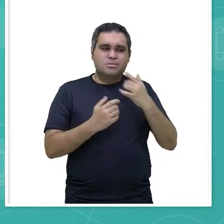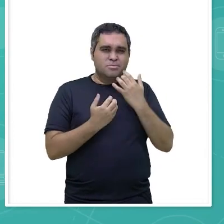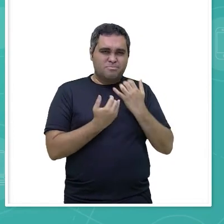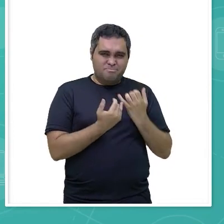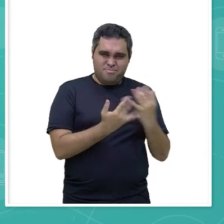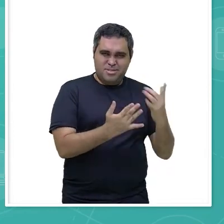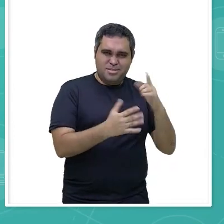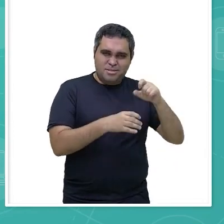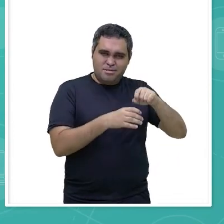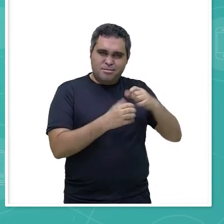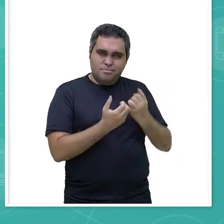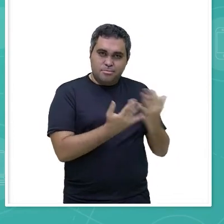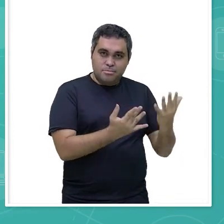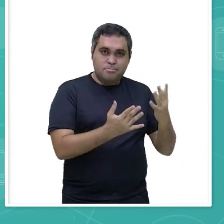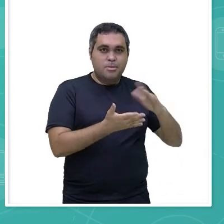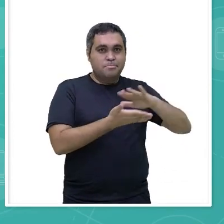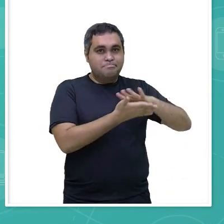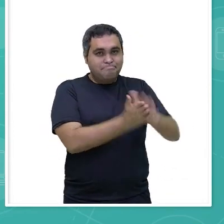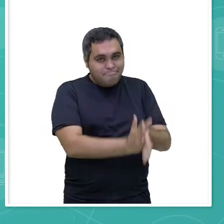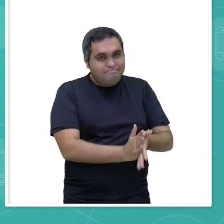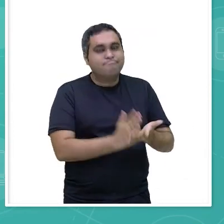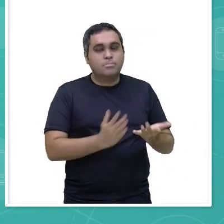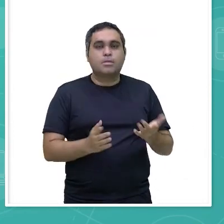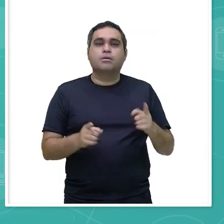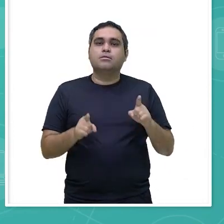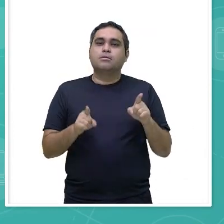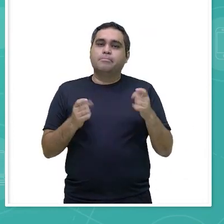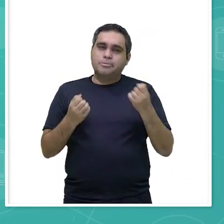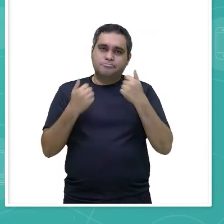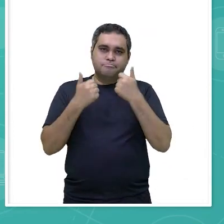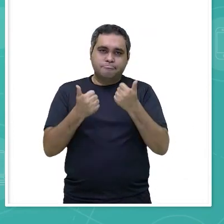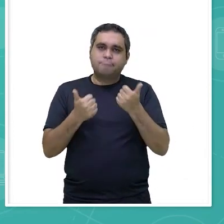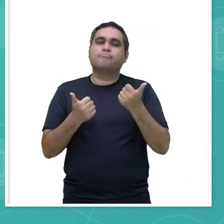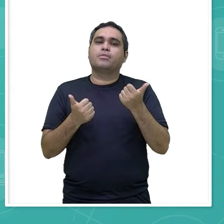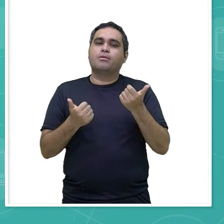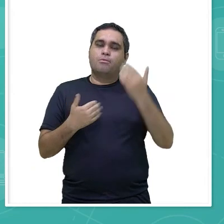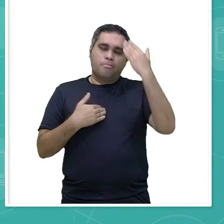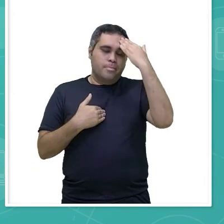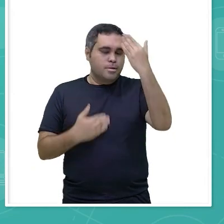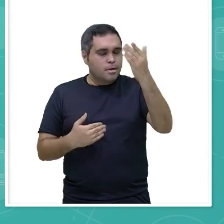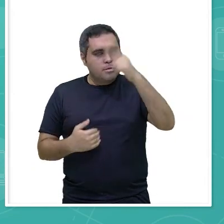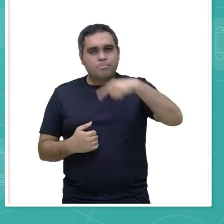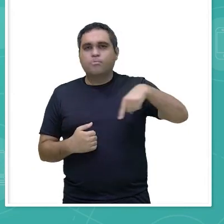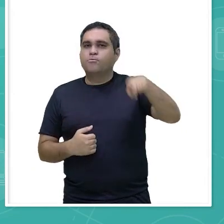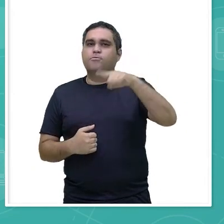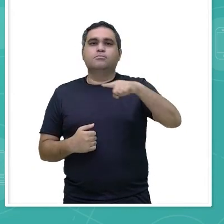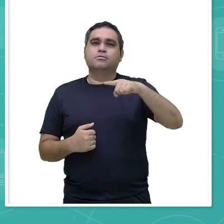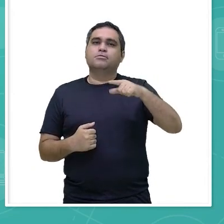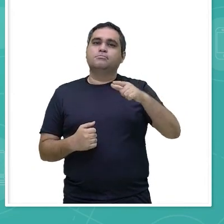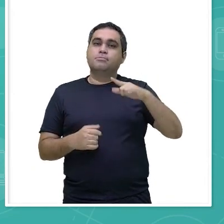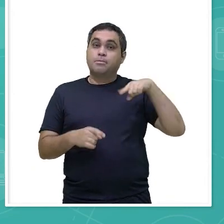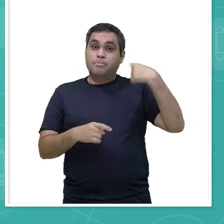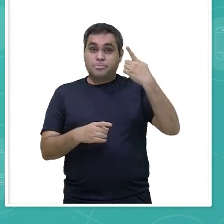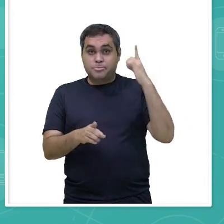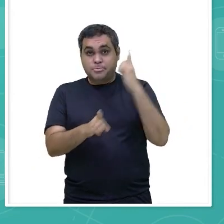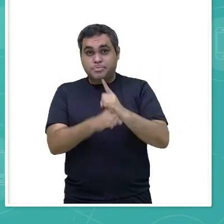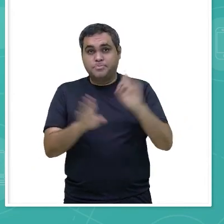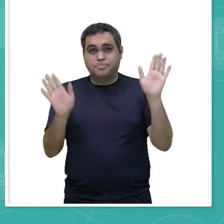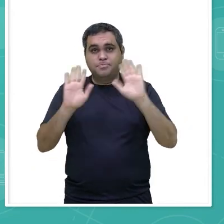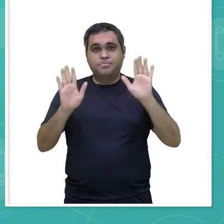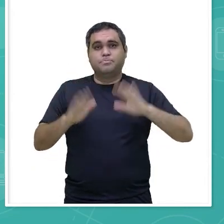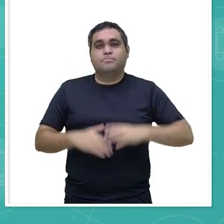bem? Oitava etapa da nossa educação de jovens e adultos. Muito obrigada pela participação de vocês e até a próxima.